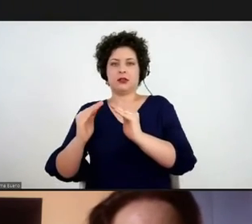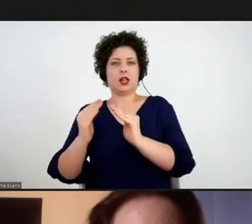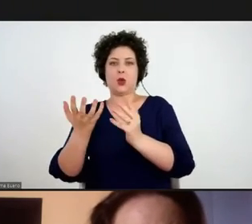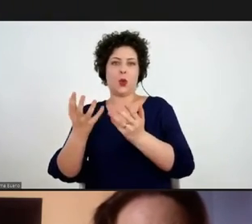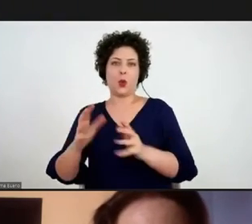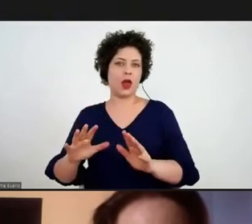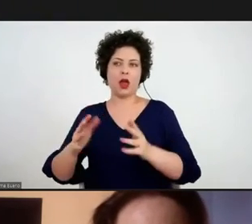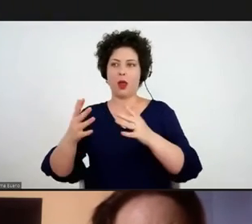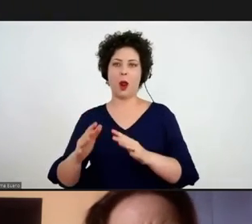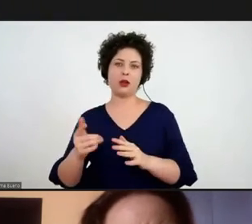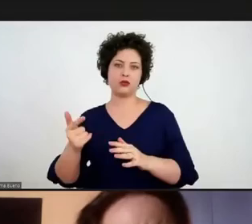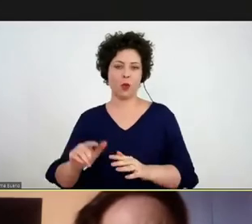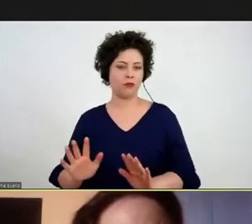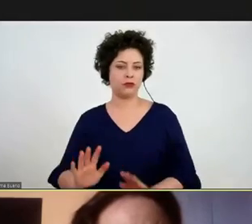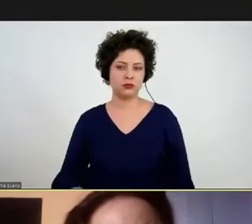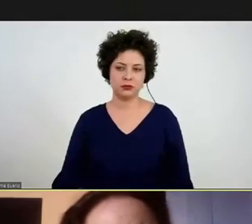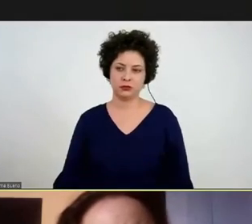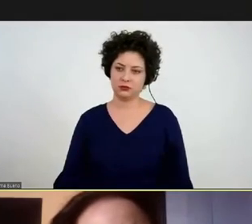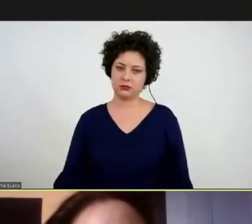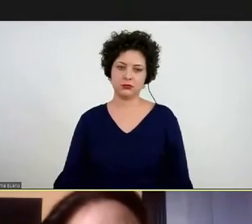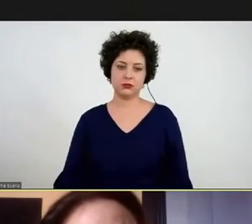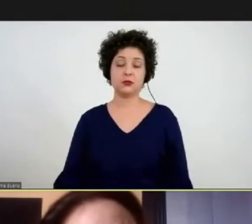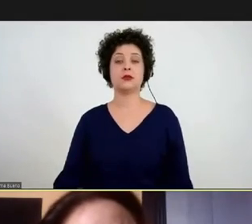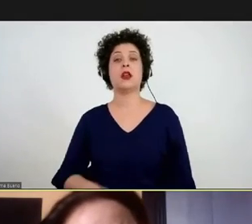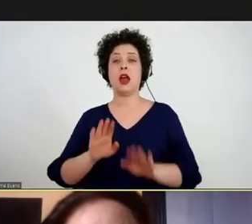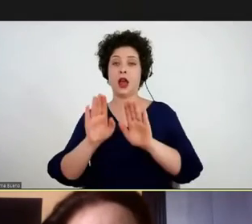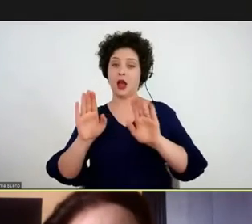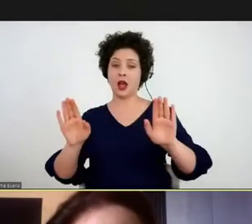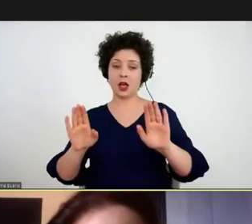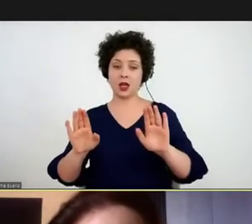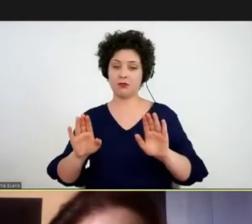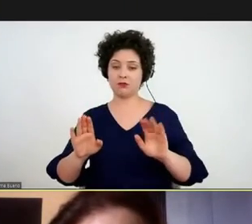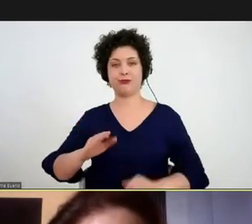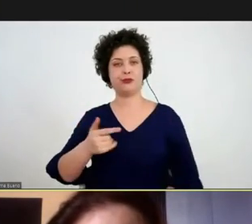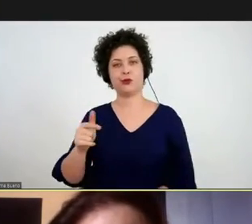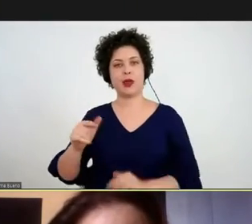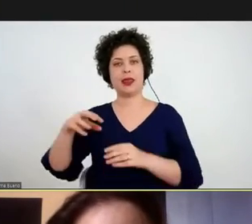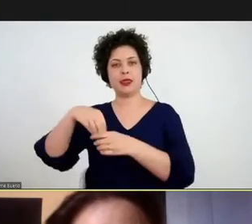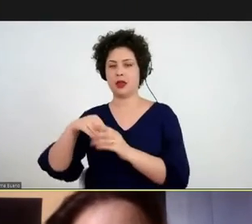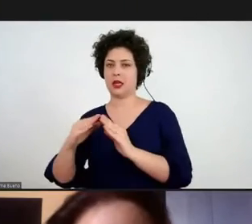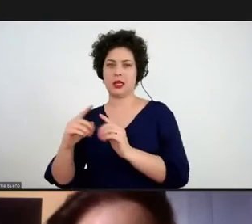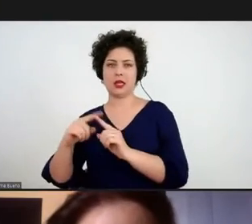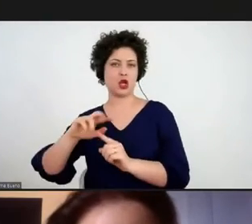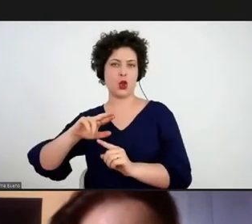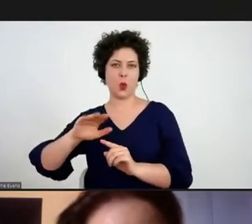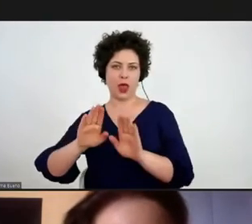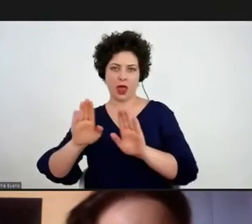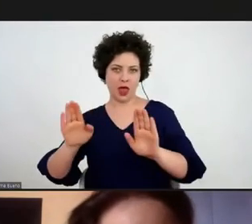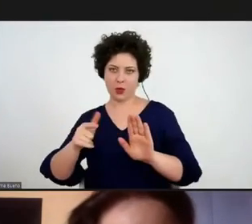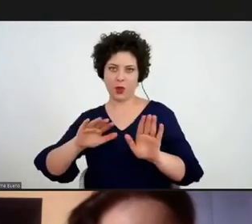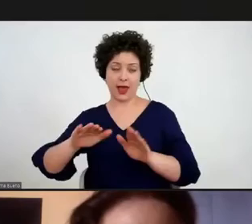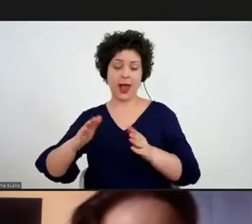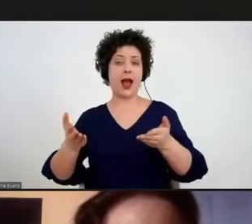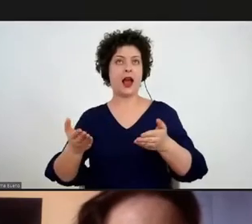caia de novo. Moema, a galeria não funciona mais na capela, não, né? É só para eu entender direito. Ela